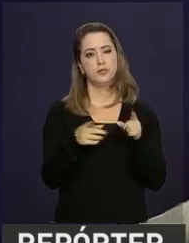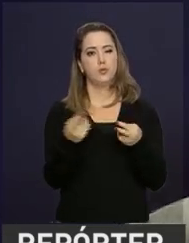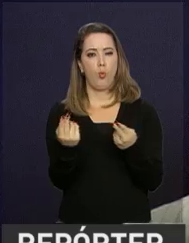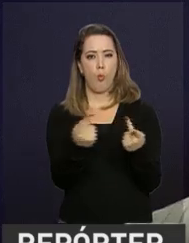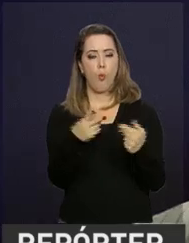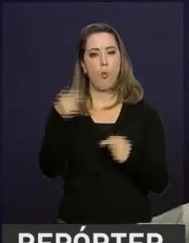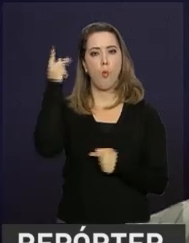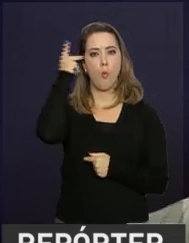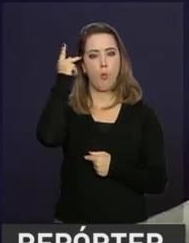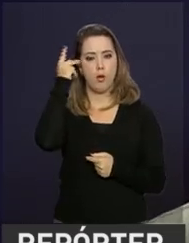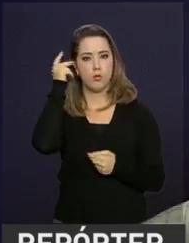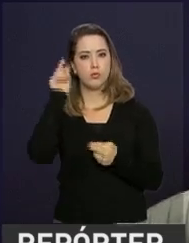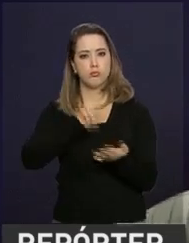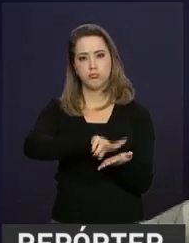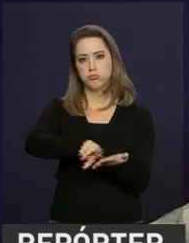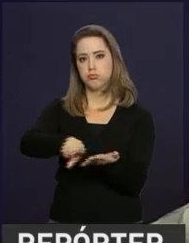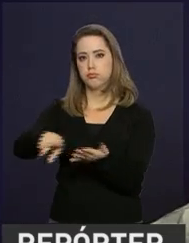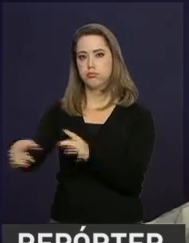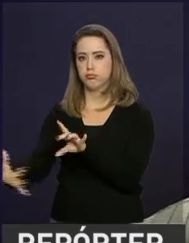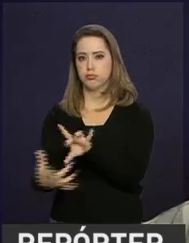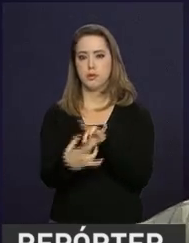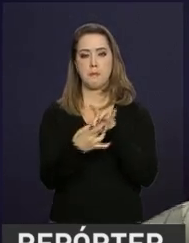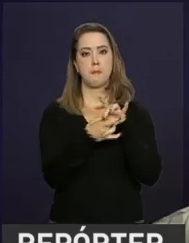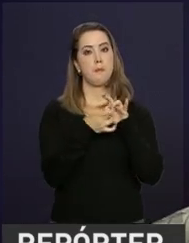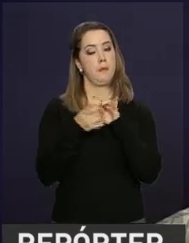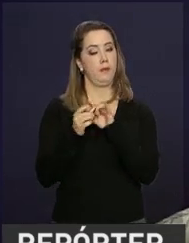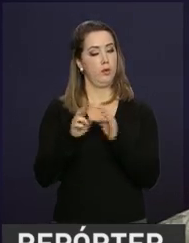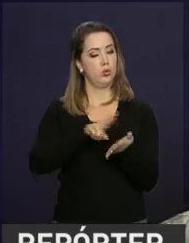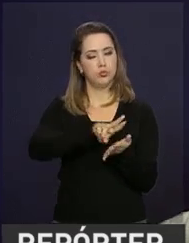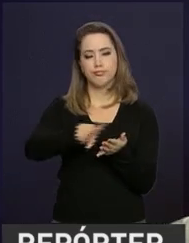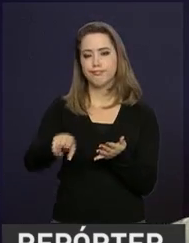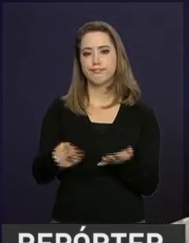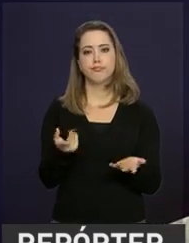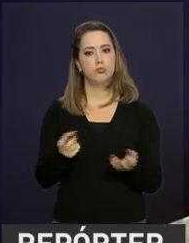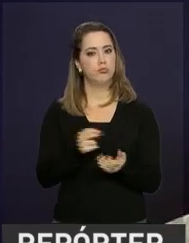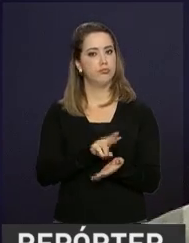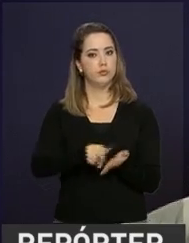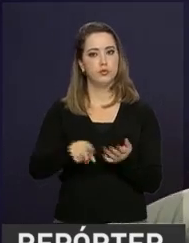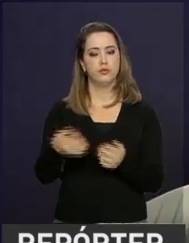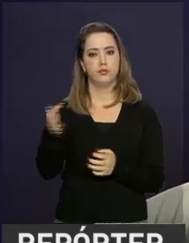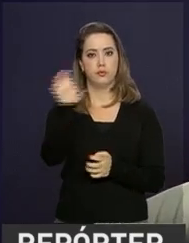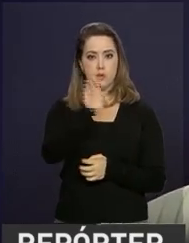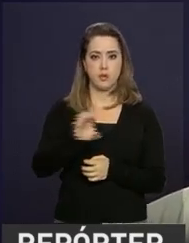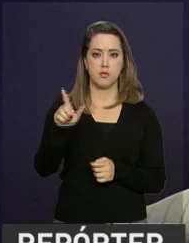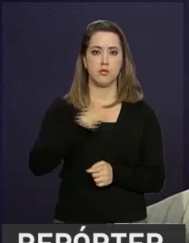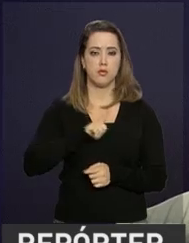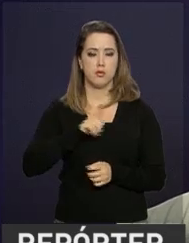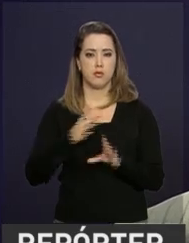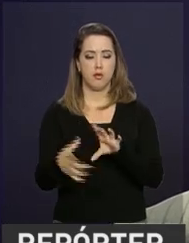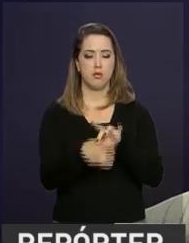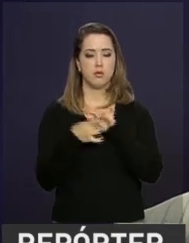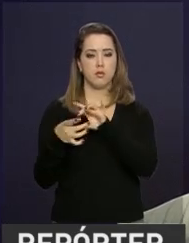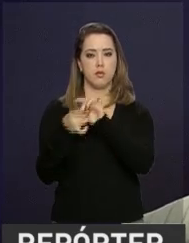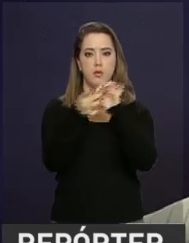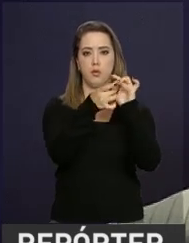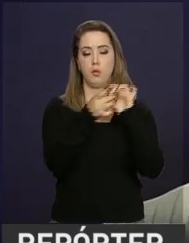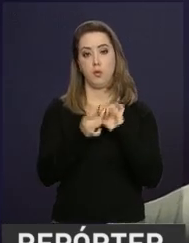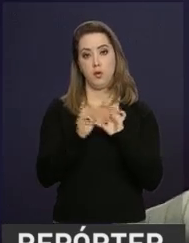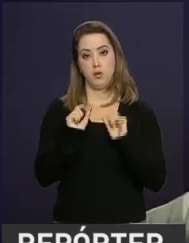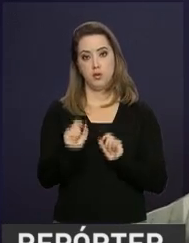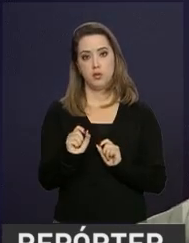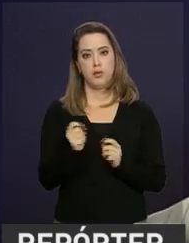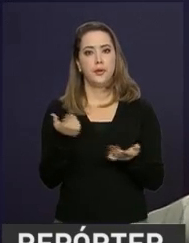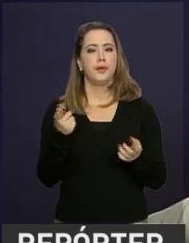aeg ajec o Rio tem também quase todos os estados tem a possibilidade do Estado